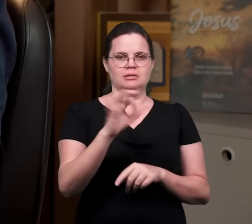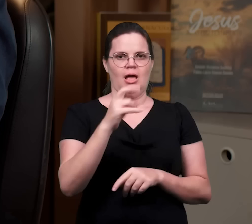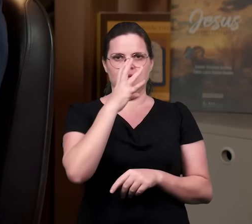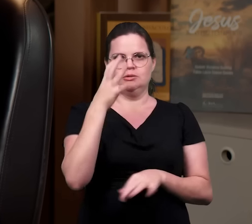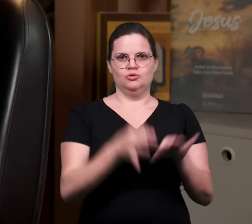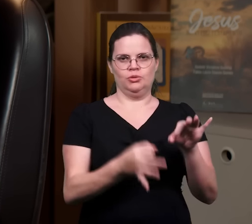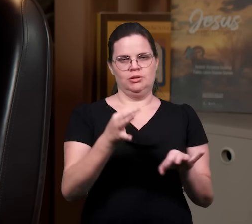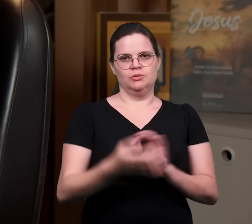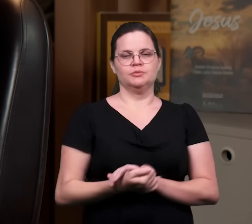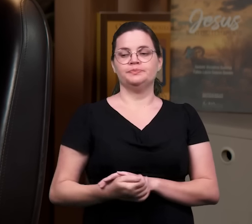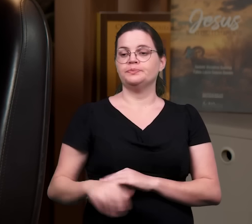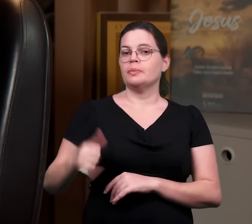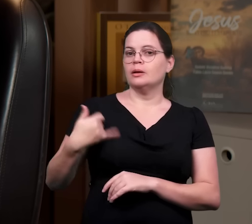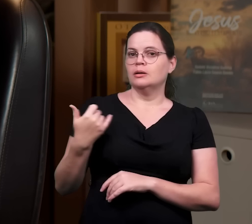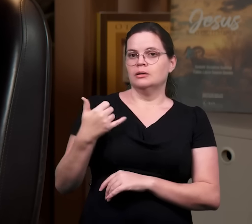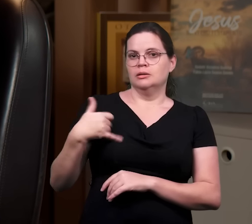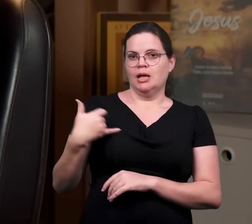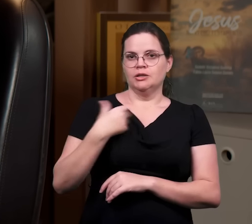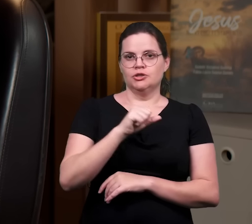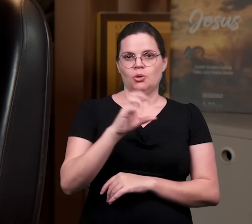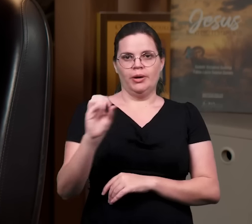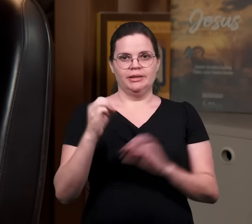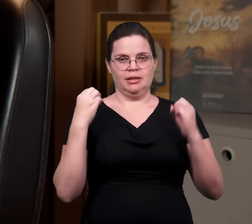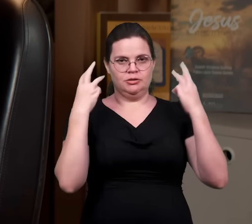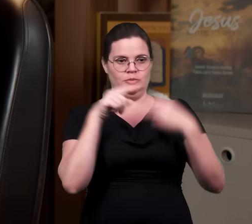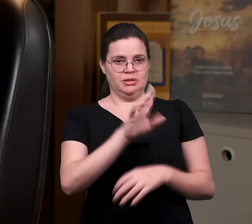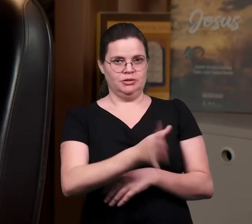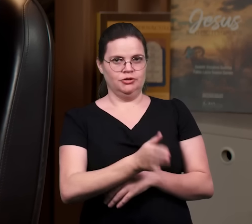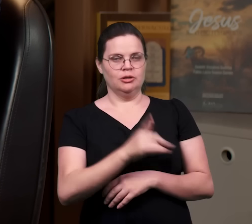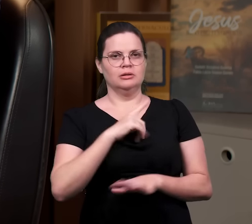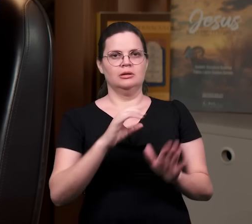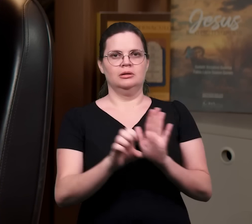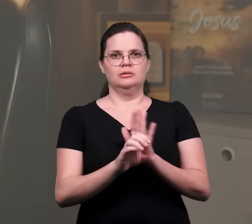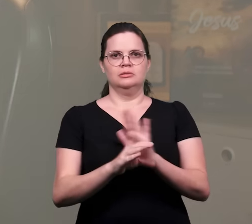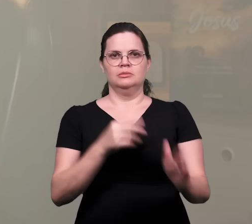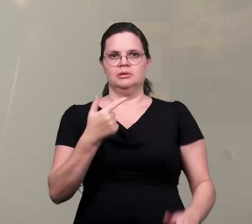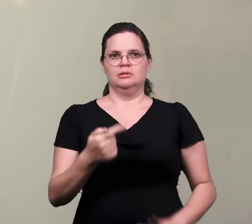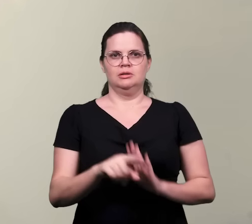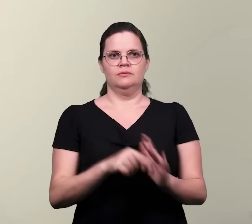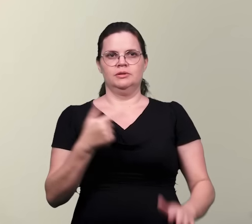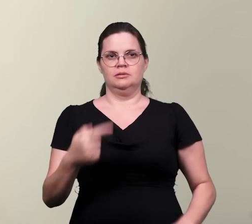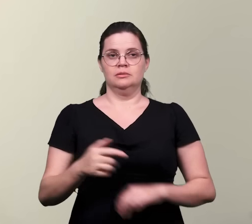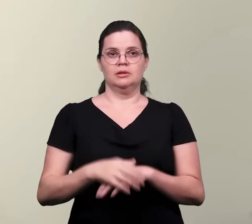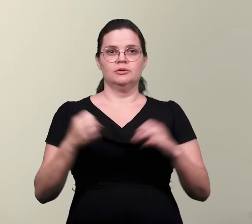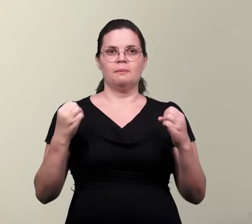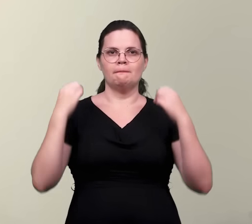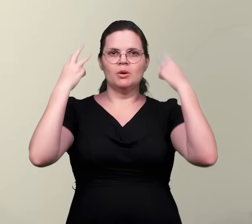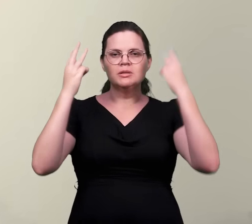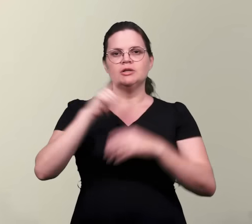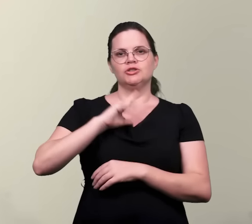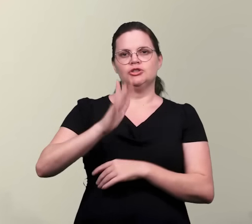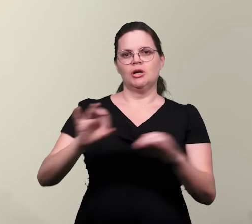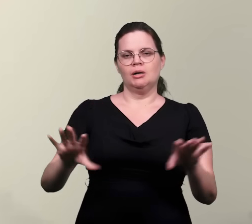Moisés ali já com seus 80 anos de idade, né? Tem até o texto de Êxodo 7:7 que diz, né? Moisés